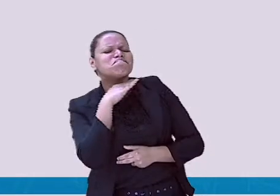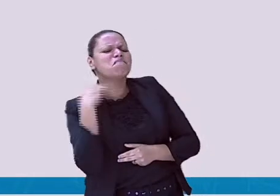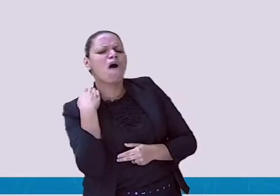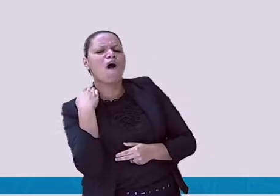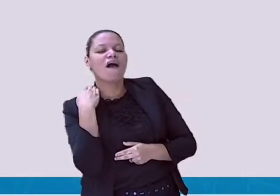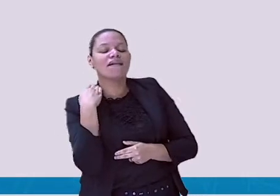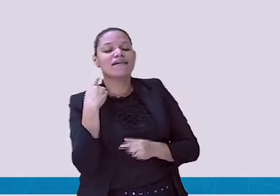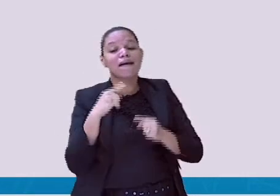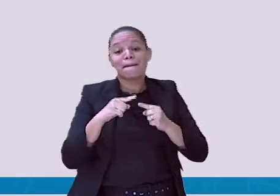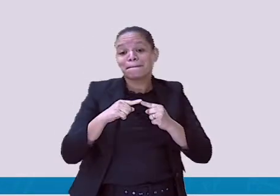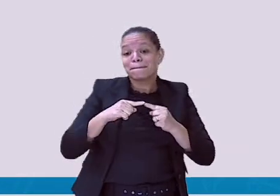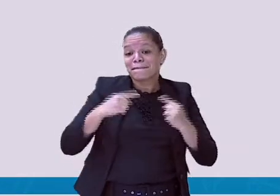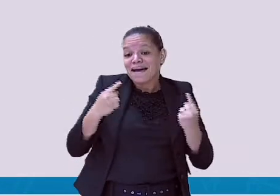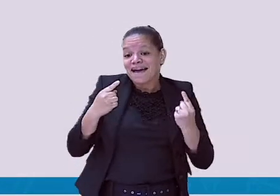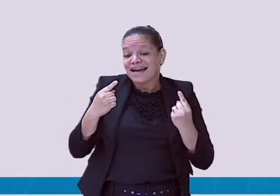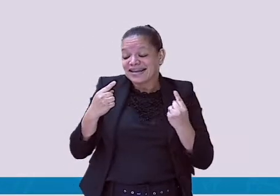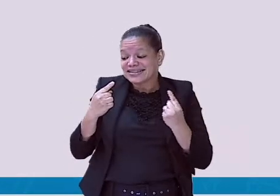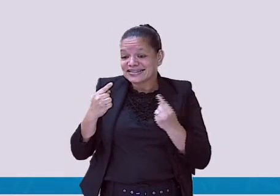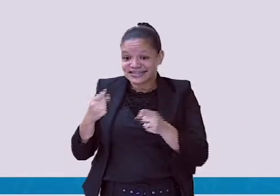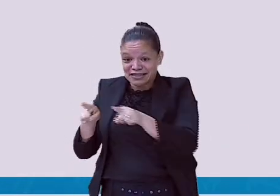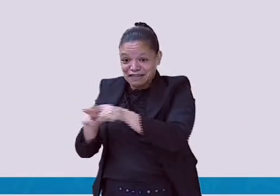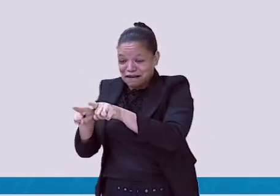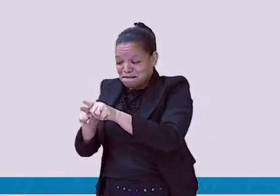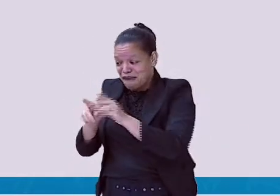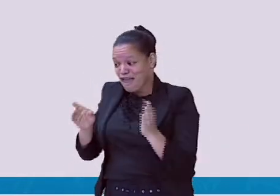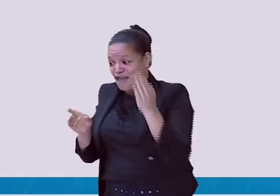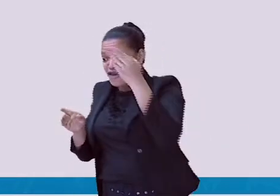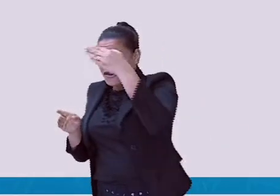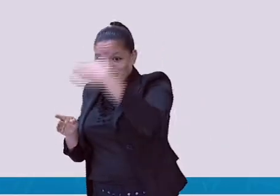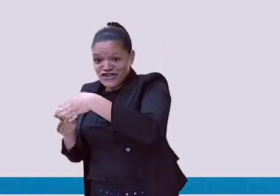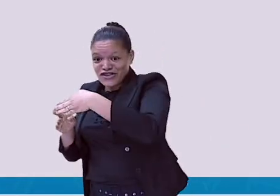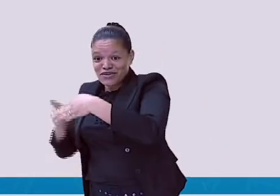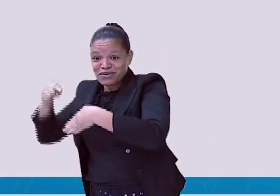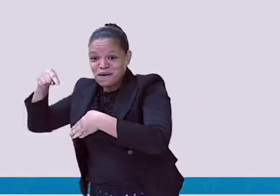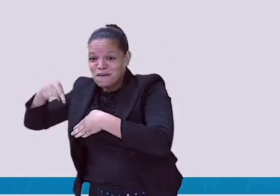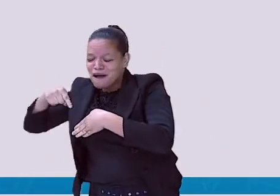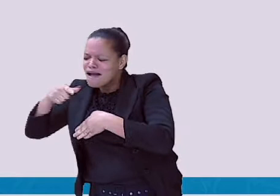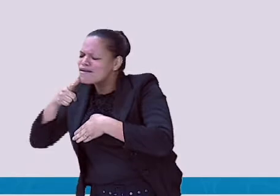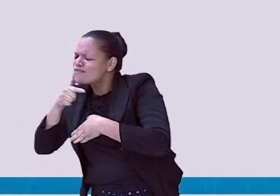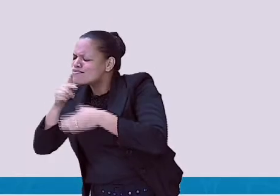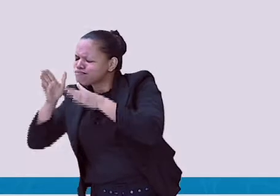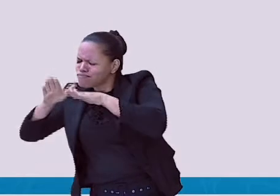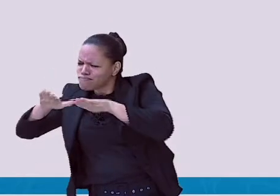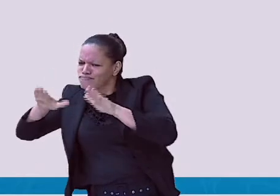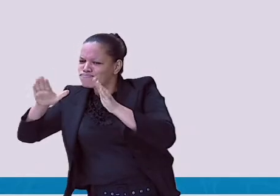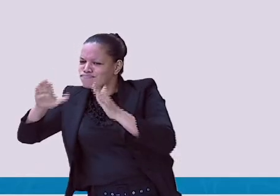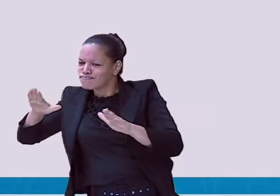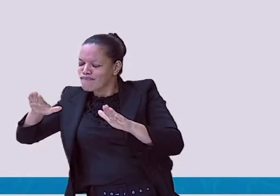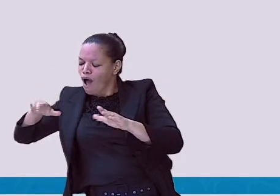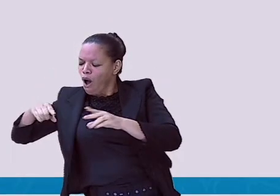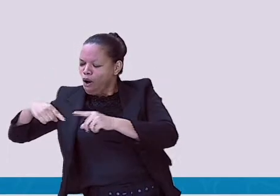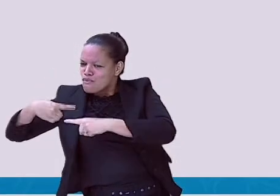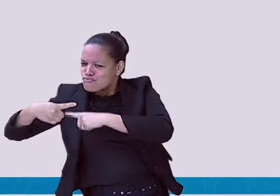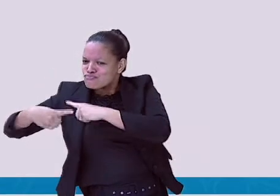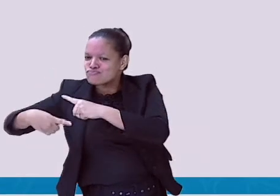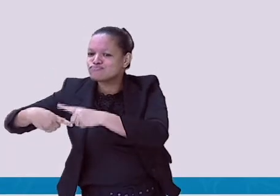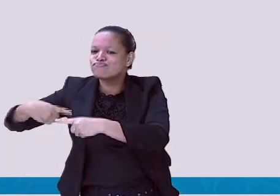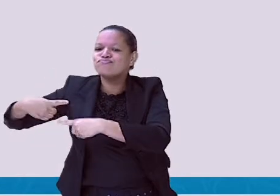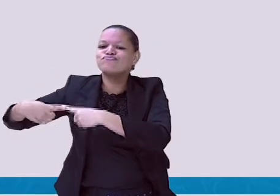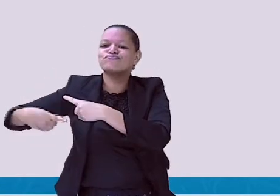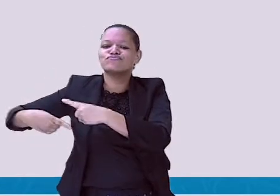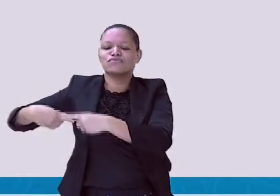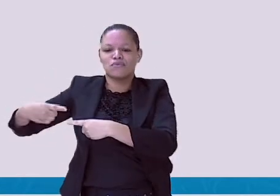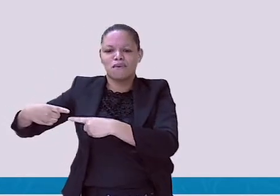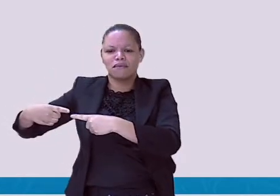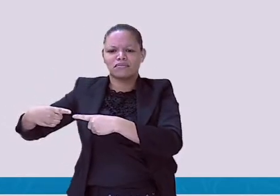vão crescer e garantir que a espécie continue. Qual é a fonte do